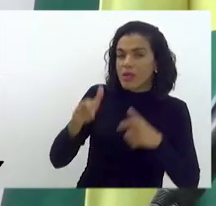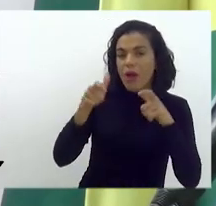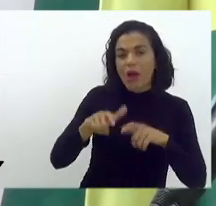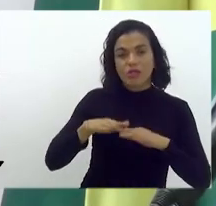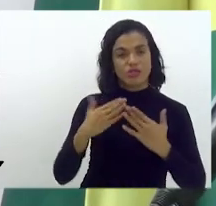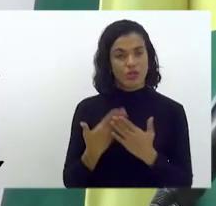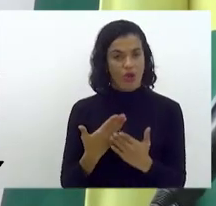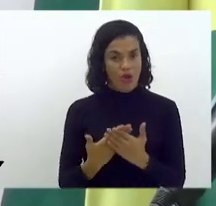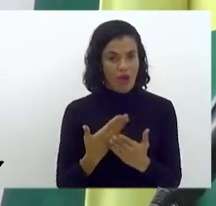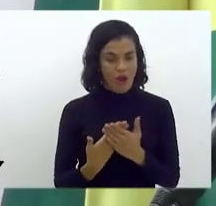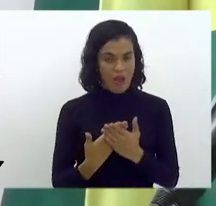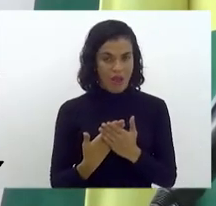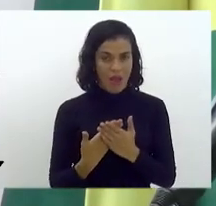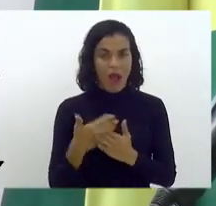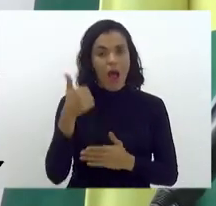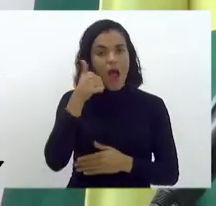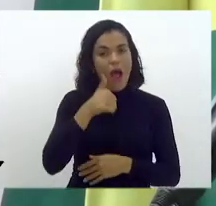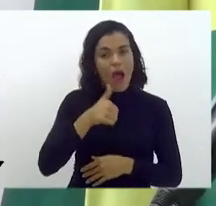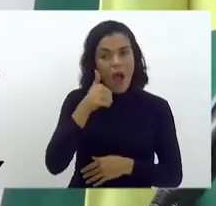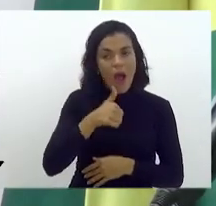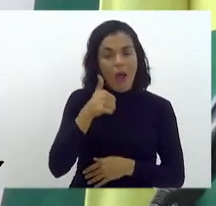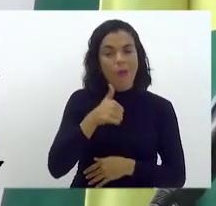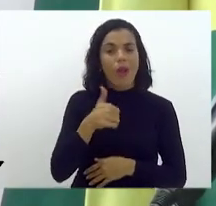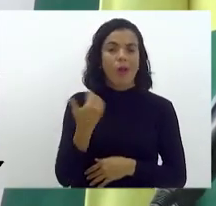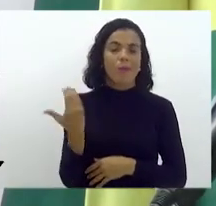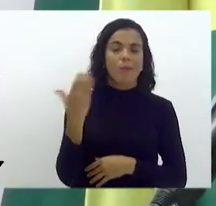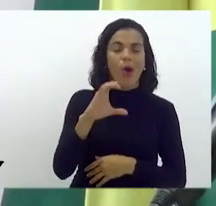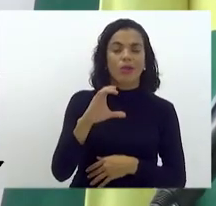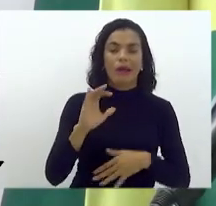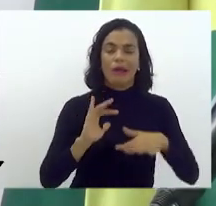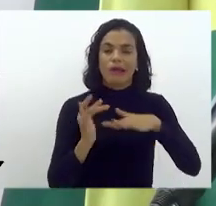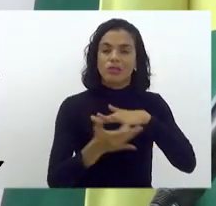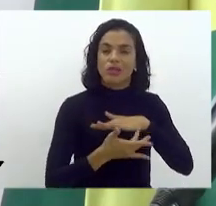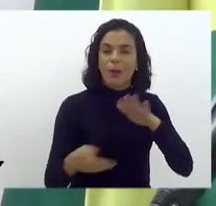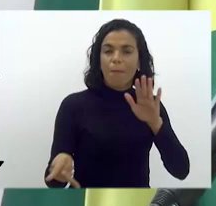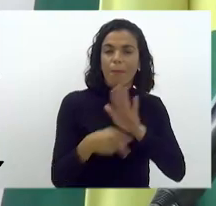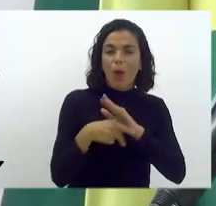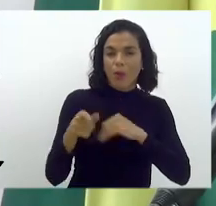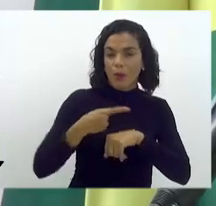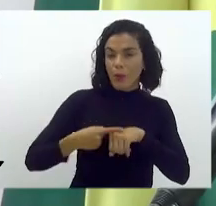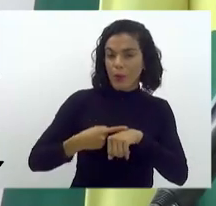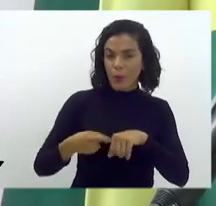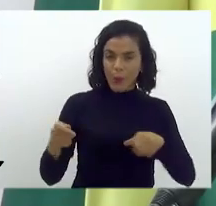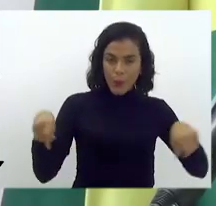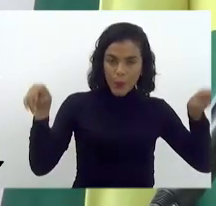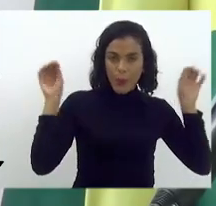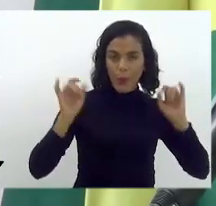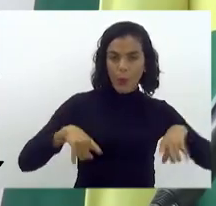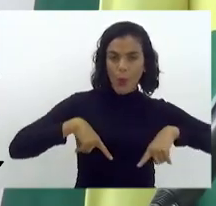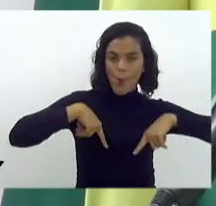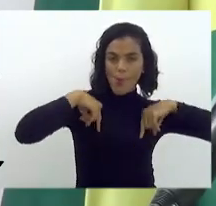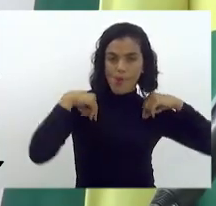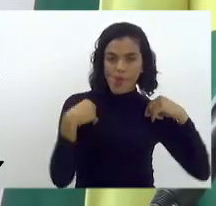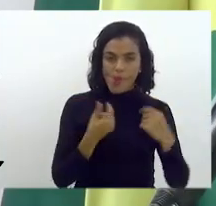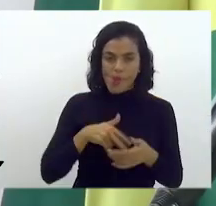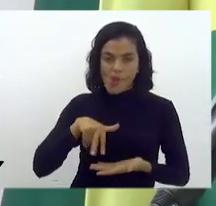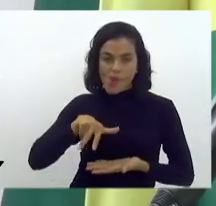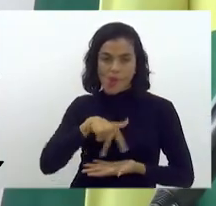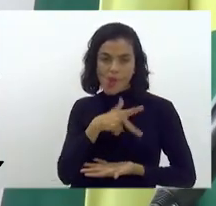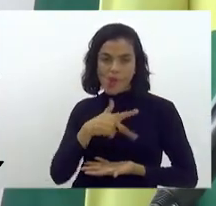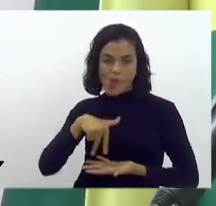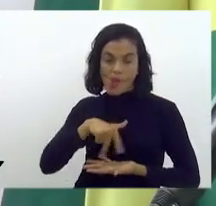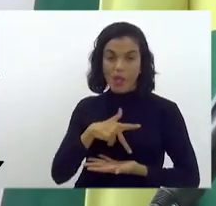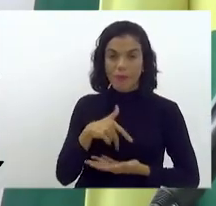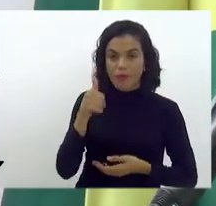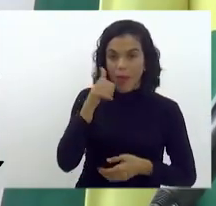mais a mulher se expõe Quanto mais ela vai no homem fez para ganhar dinheiro se expondo Quanto mais ela vai colocar uma foto de biquíni dançando porque uma mulher que